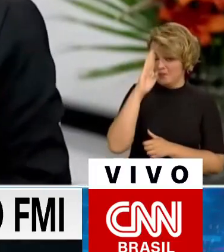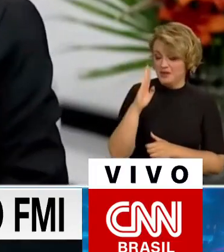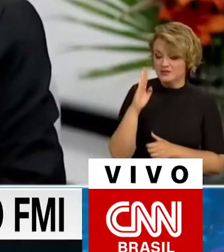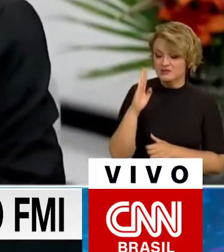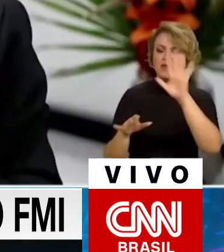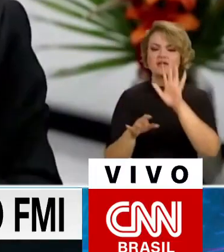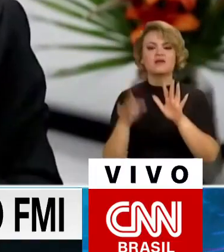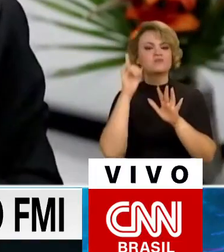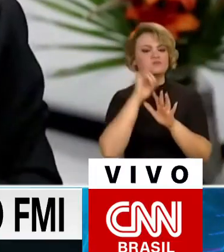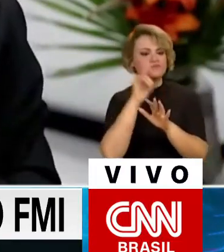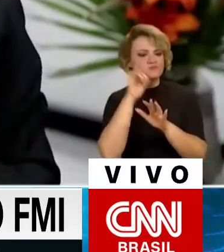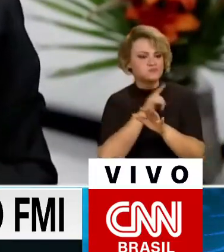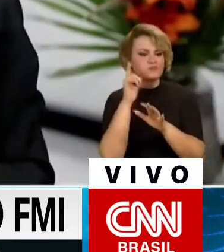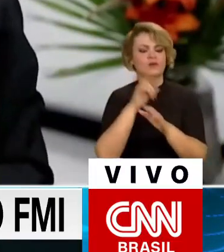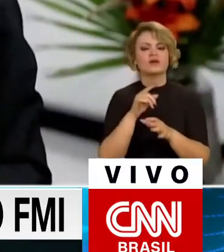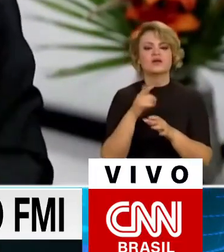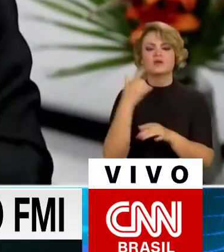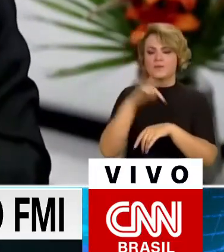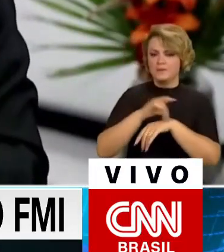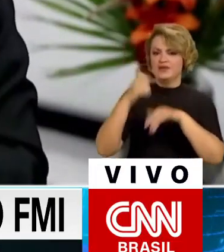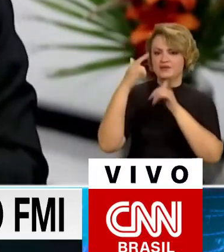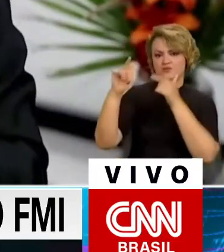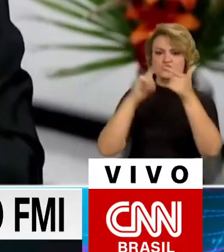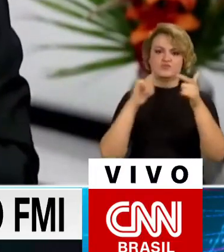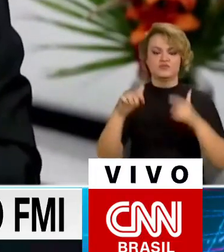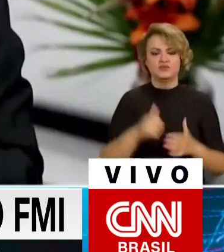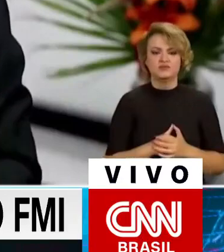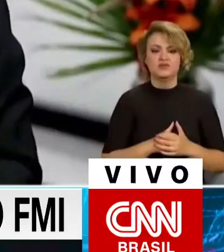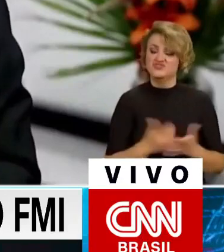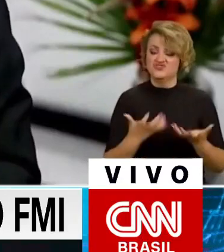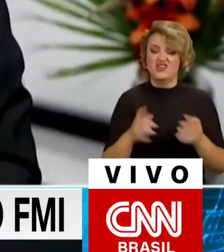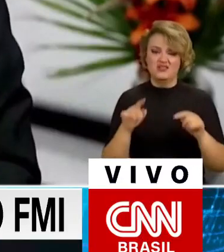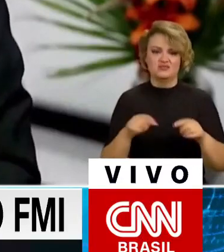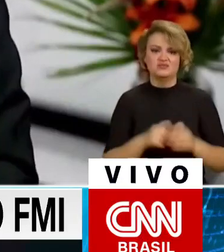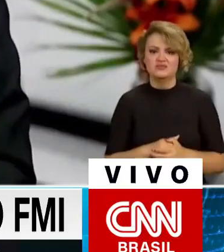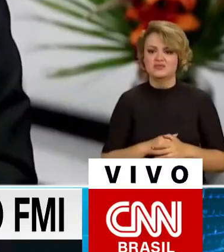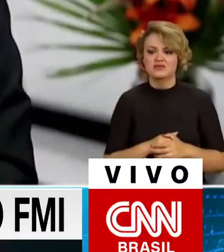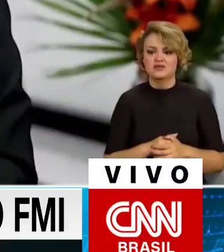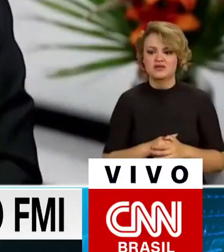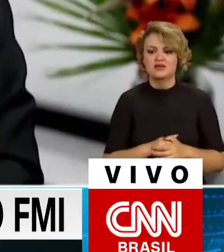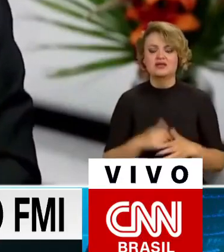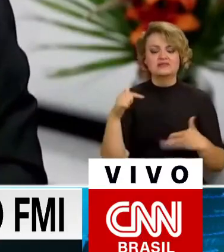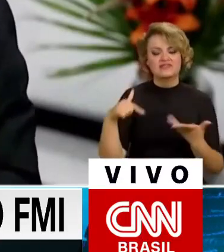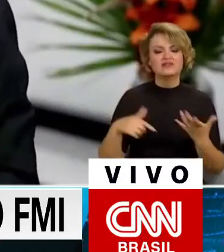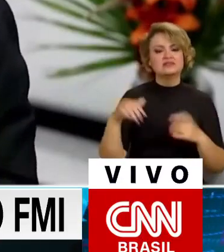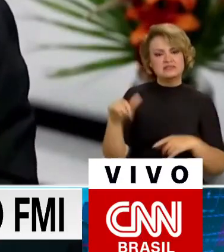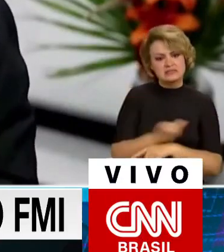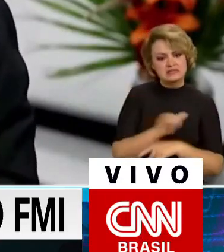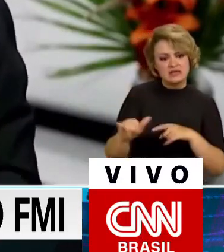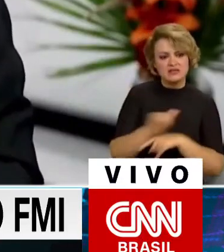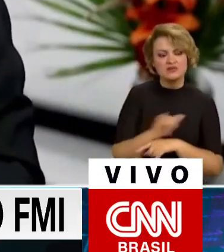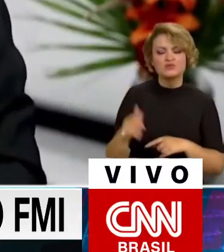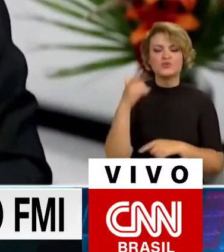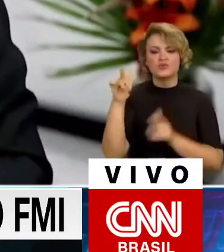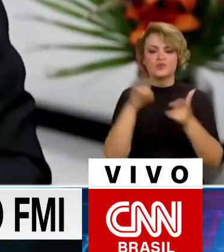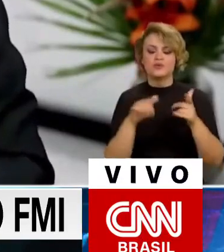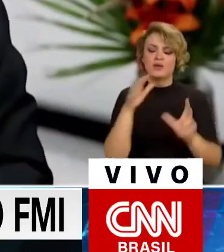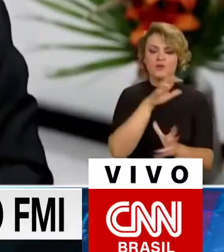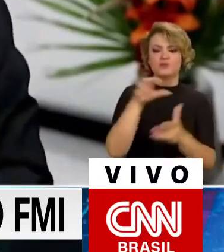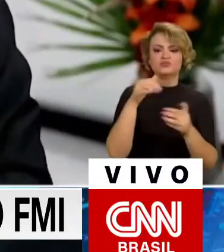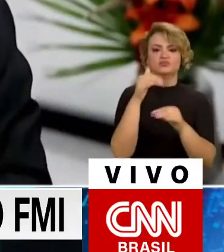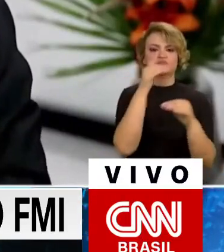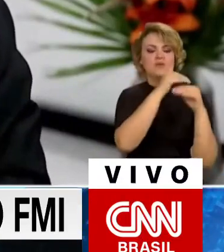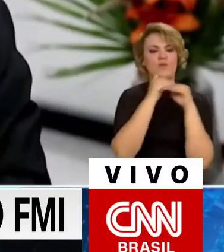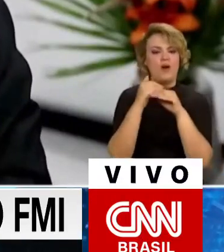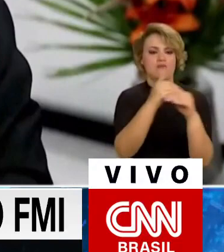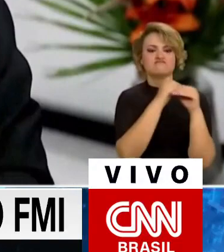seja, comprar alimentos, oferecer alimentos para a população mais pobre, e também 735 milhões de dólares com o BID, o Banco Interamericano de Desenvolvimento,